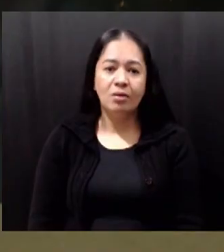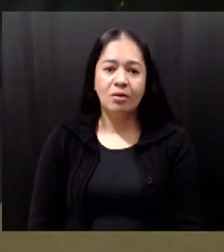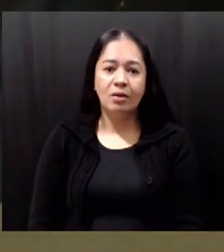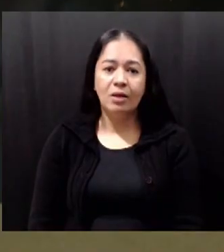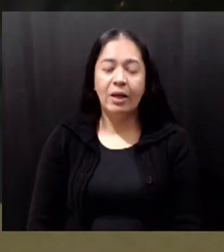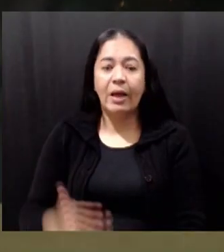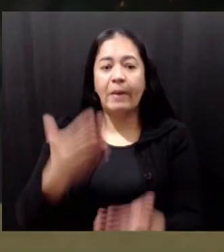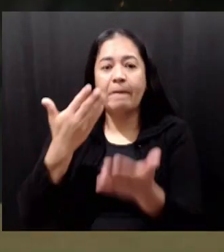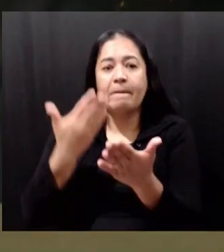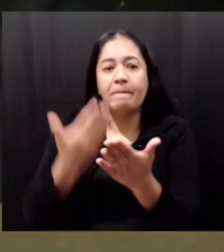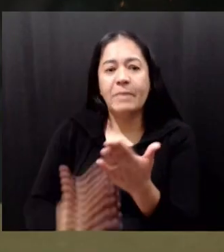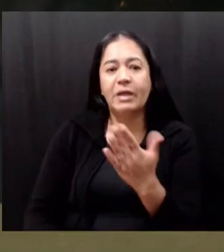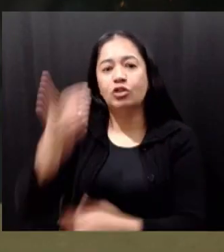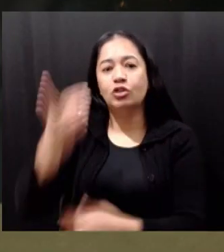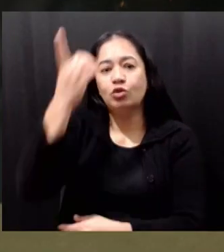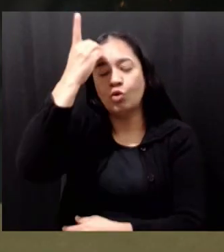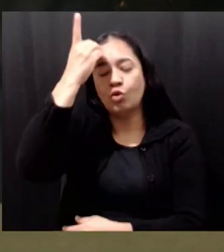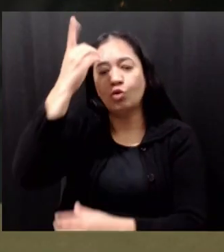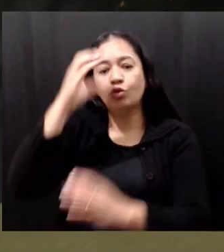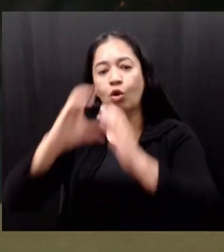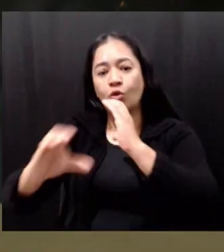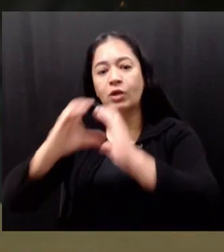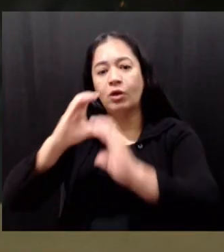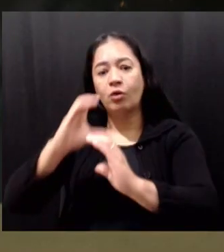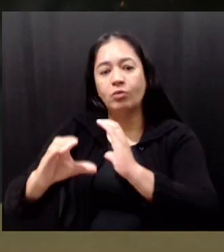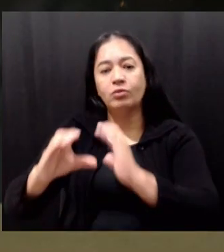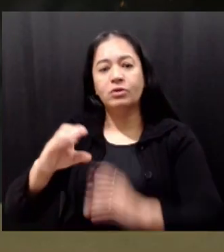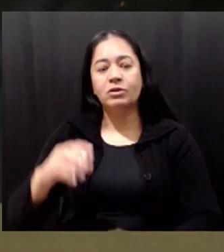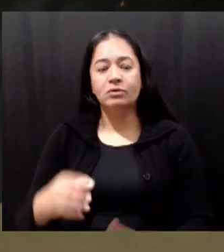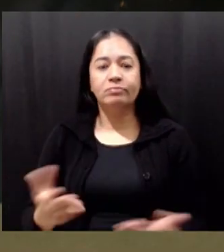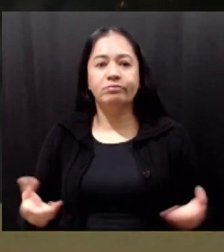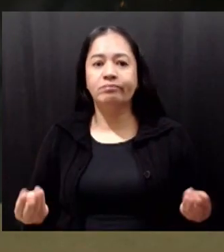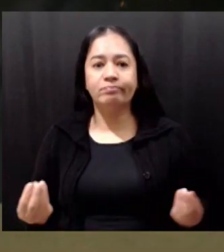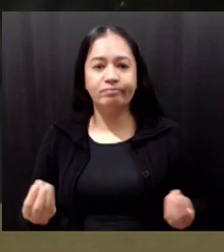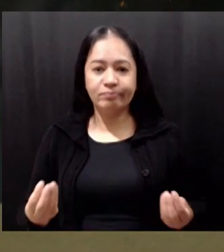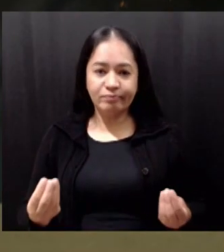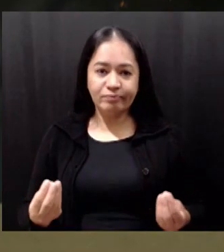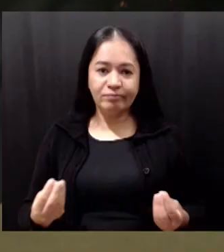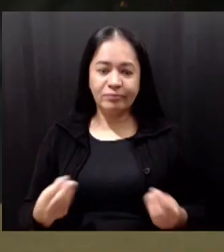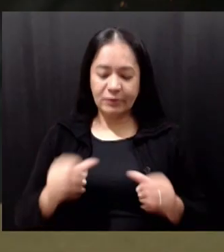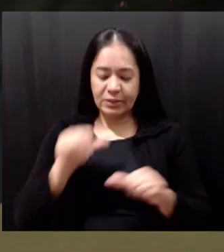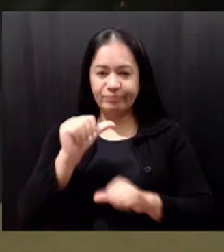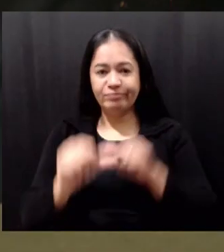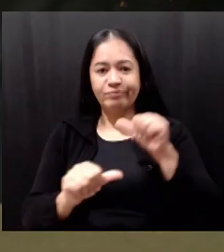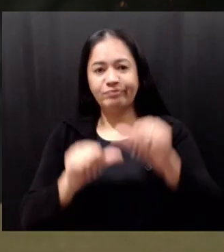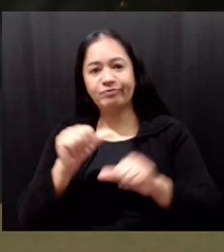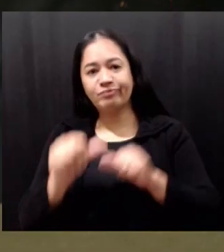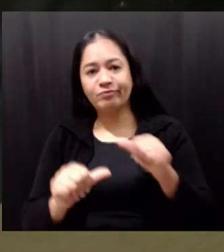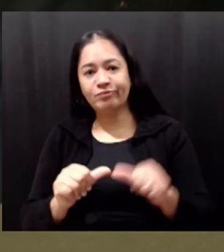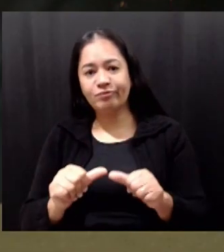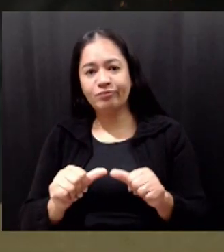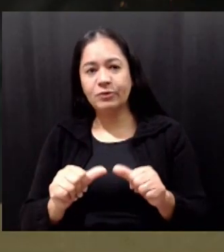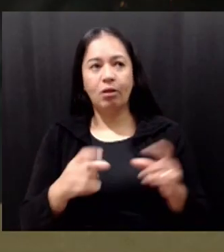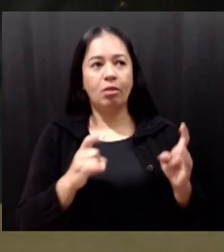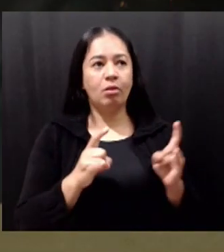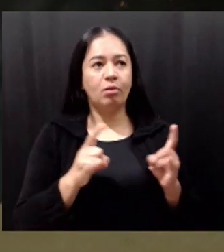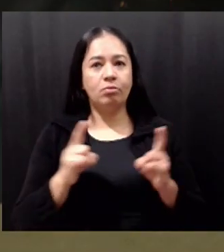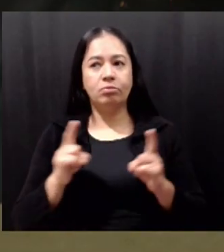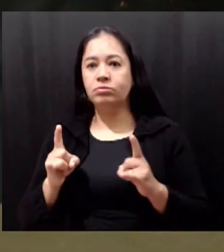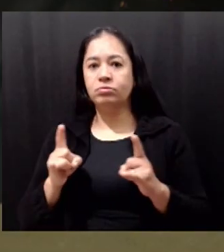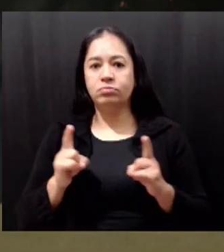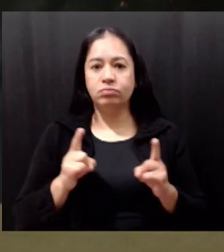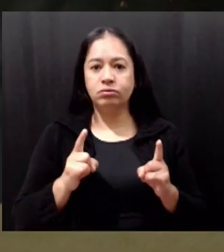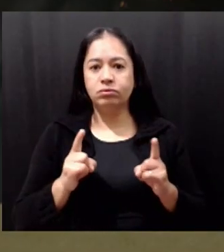comunicação que nós temos, Exato. né? E vai se transformando em um robô. A gente não é robô, a gente precisa tomar